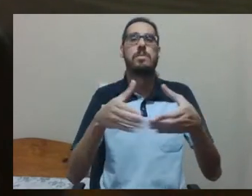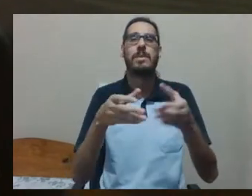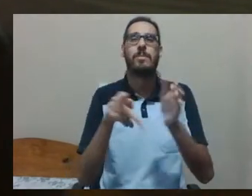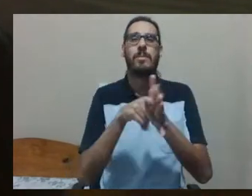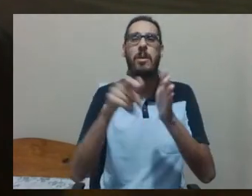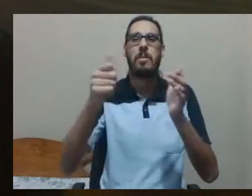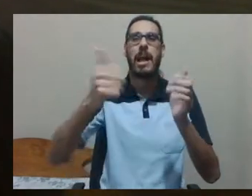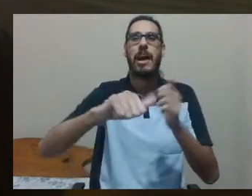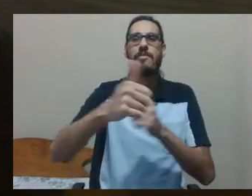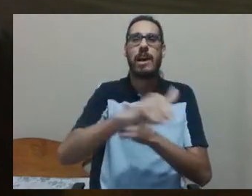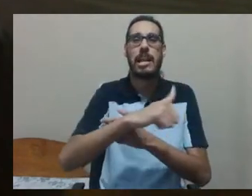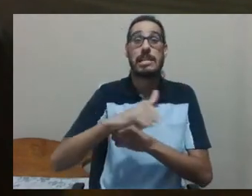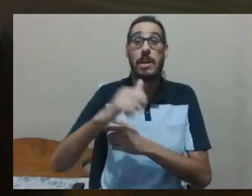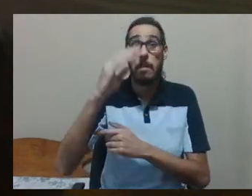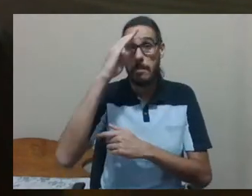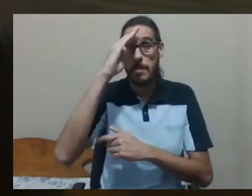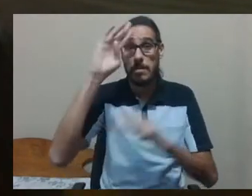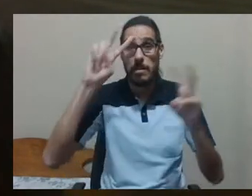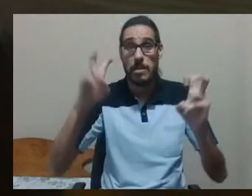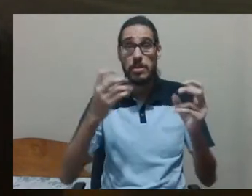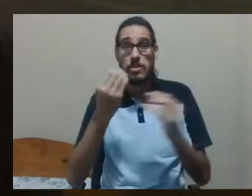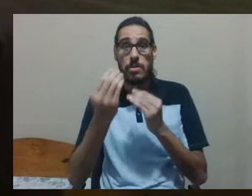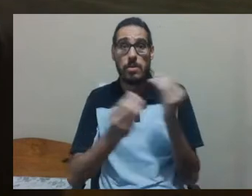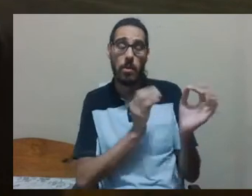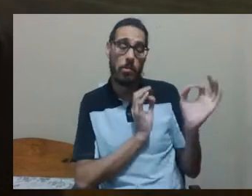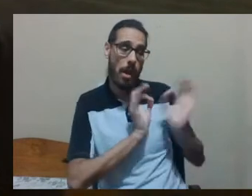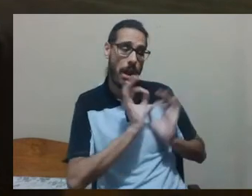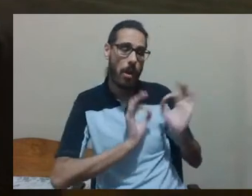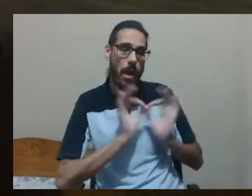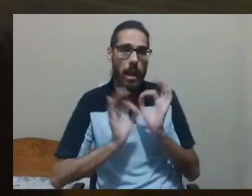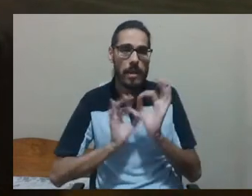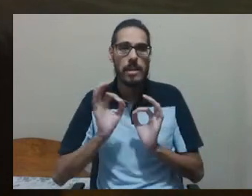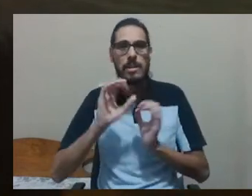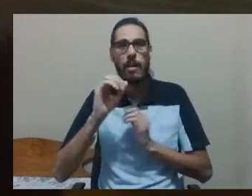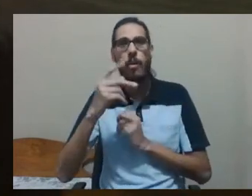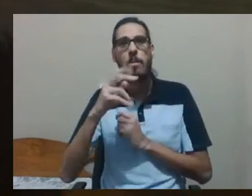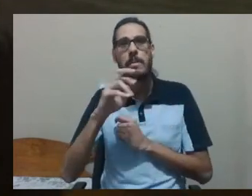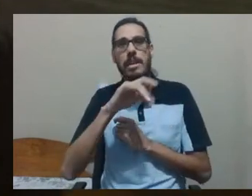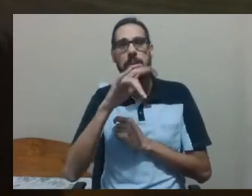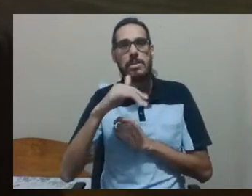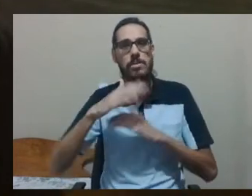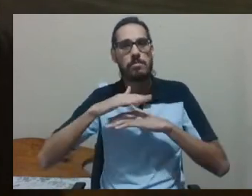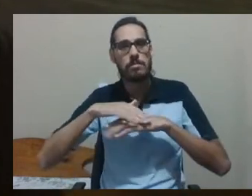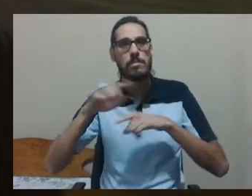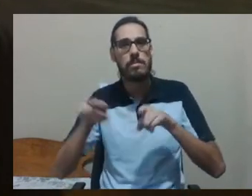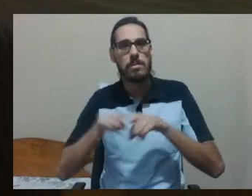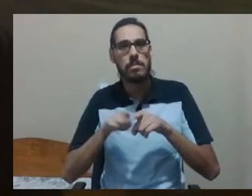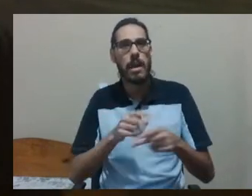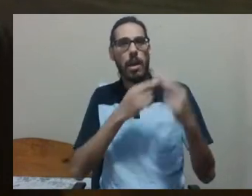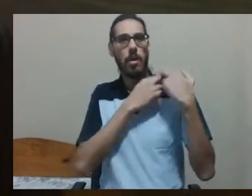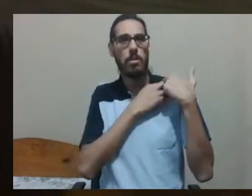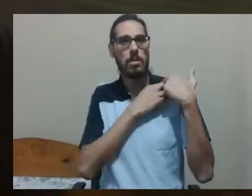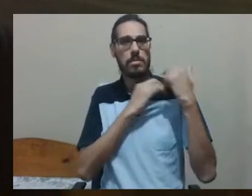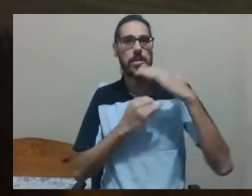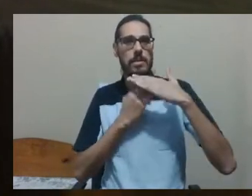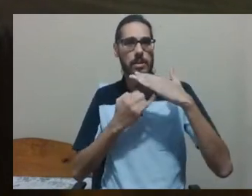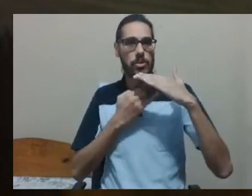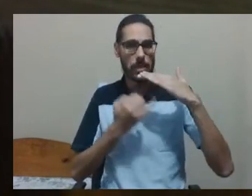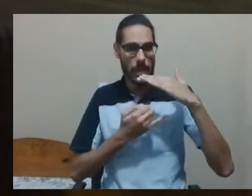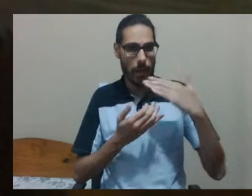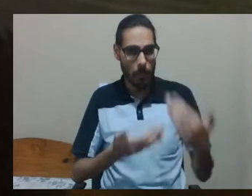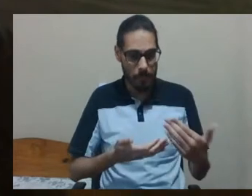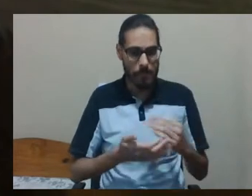em relação à infraestrutura operacional e ao comprometimento institucional? Esta pergunta vai